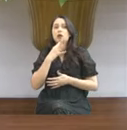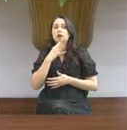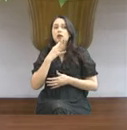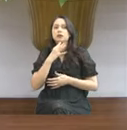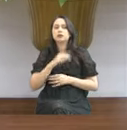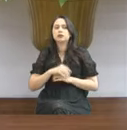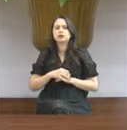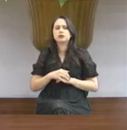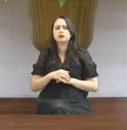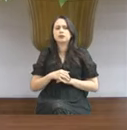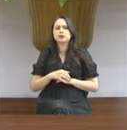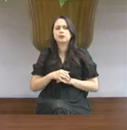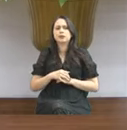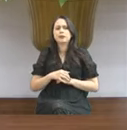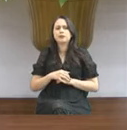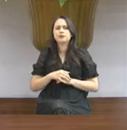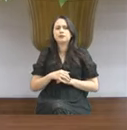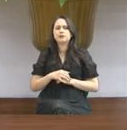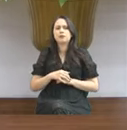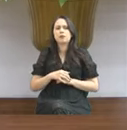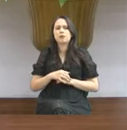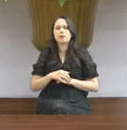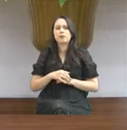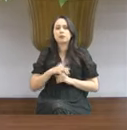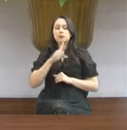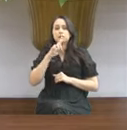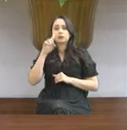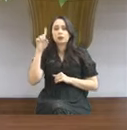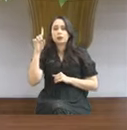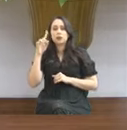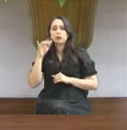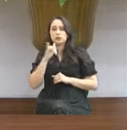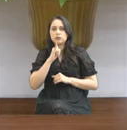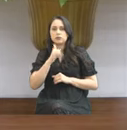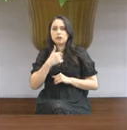uau, a tua tribulação,